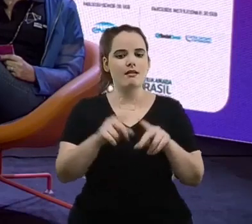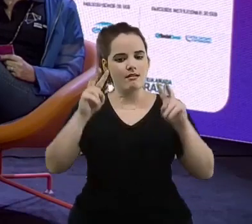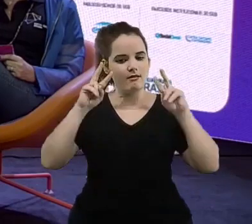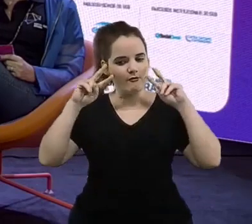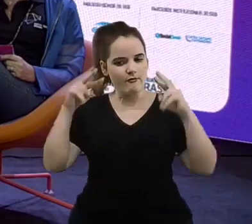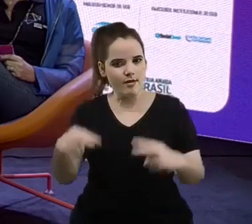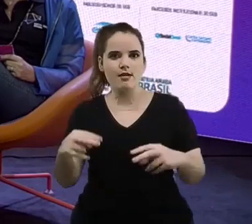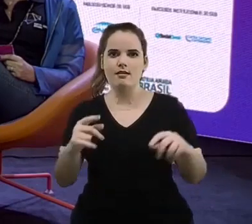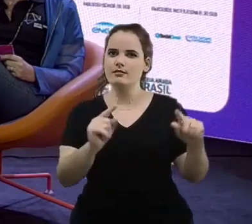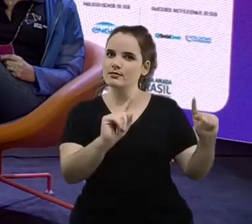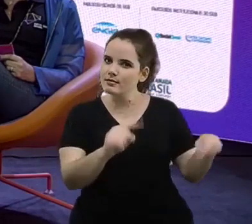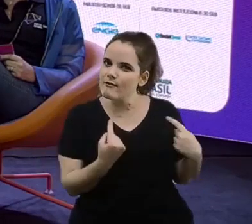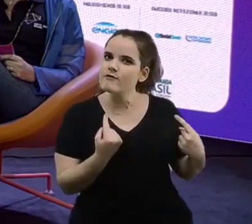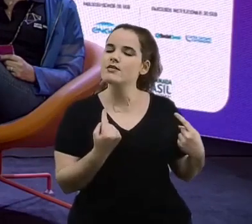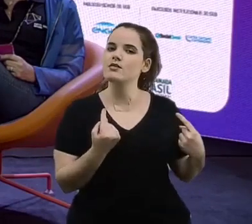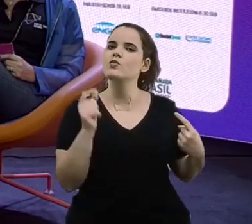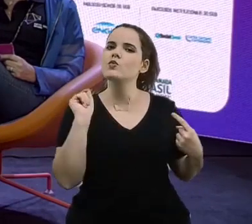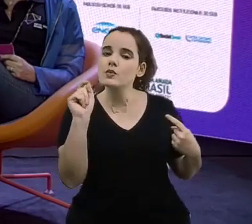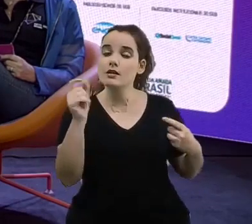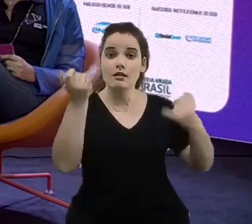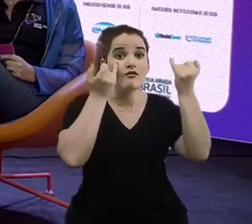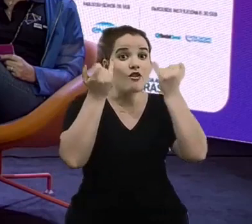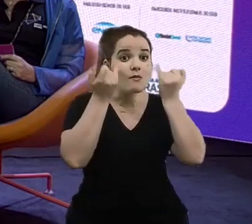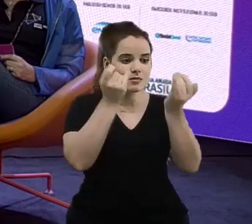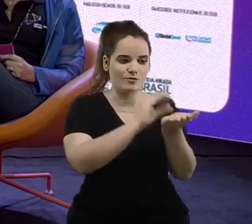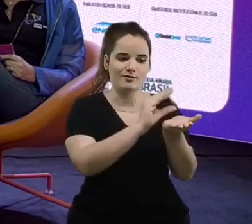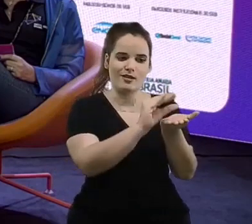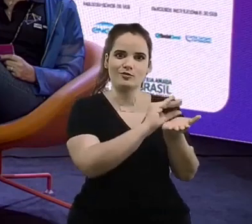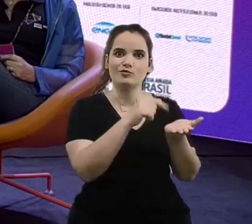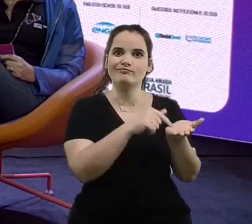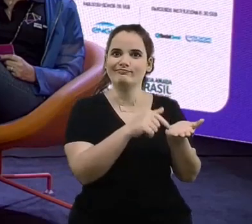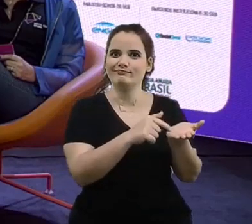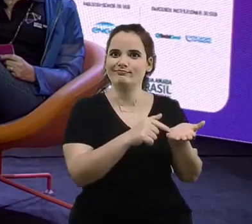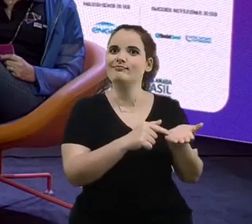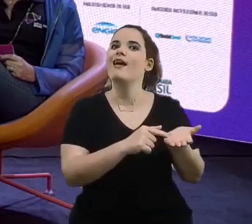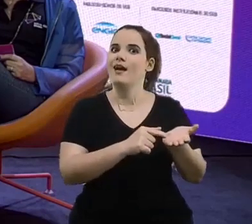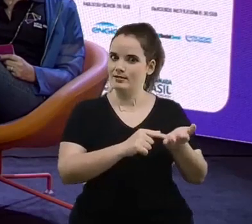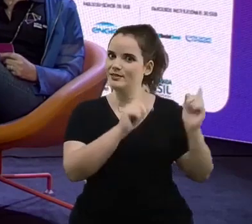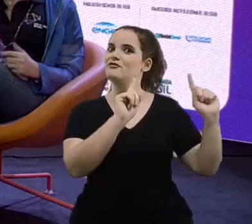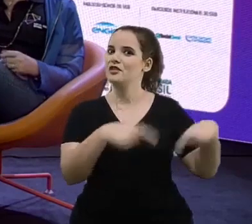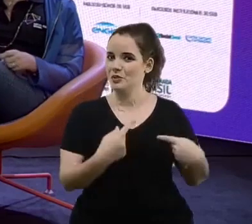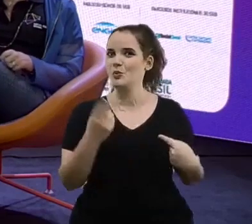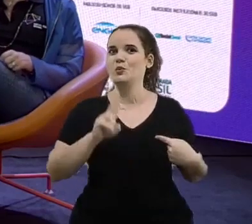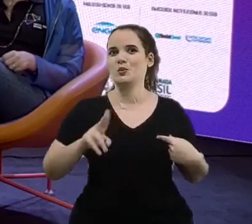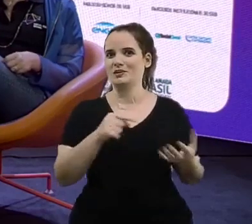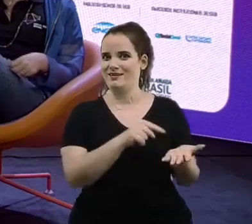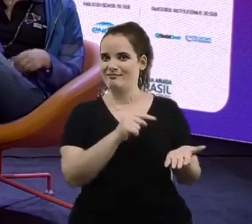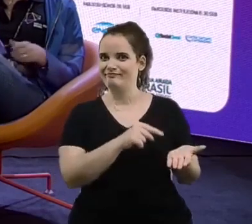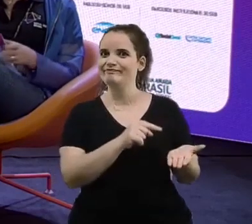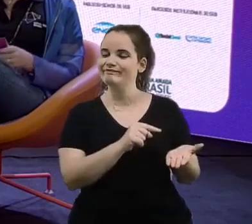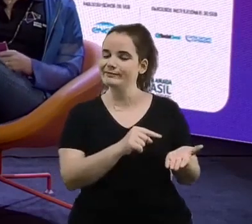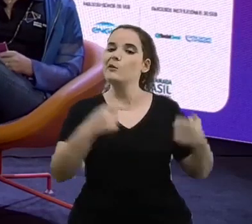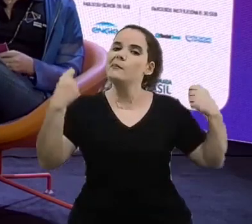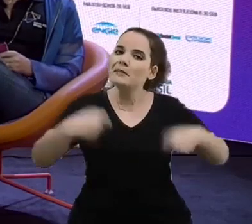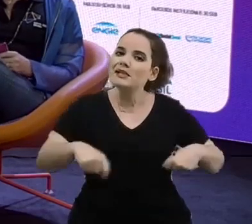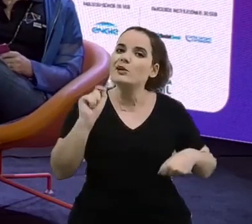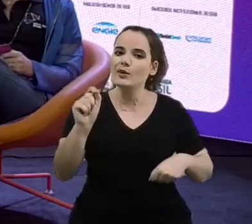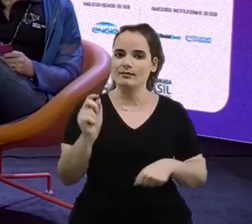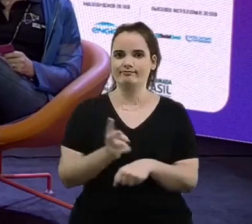O que eu fazia com esses dados do CAGED? O que hoje a gente pode fazer com esses dados do CAGED? Né? O que está à disposição? O que